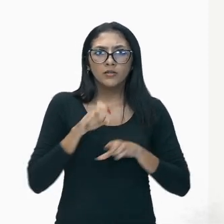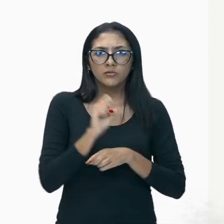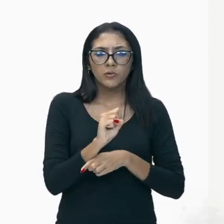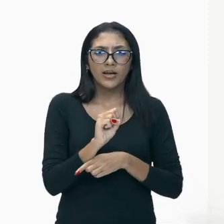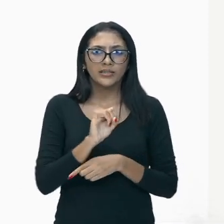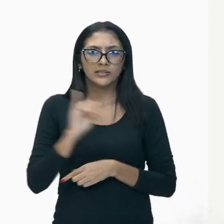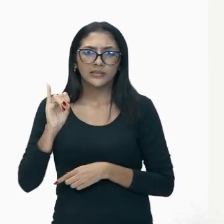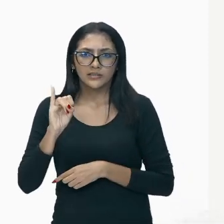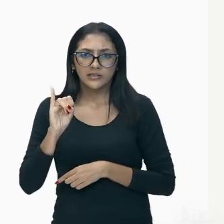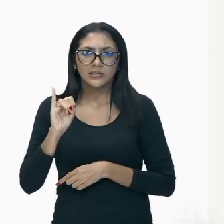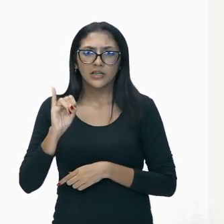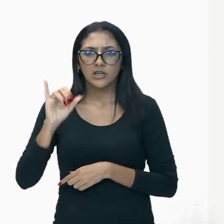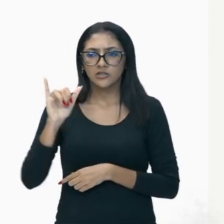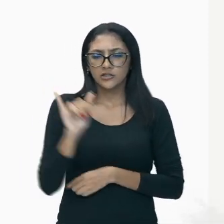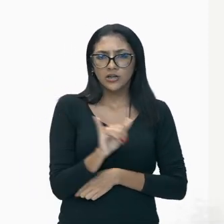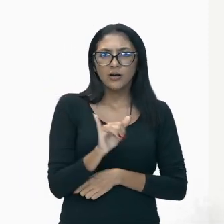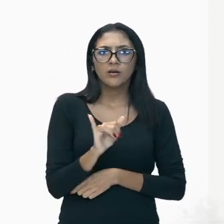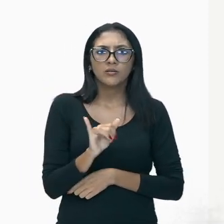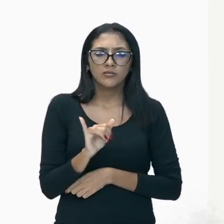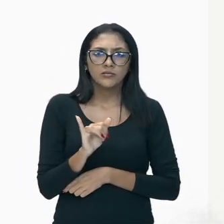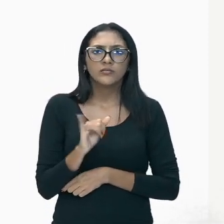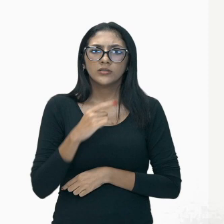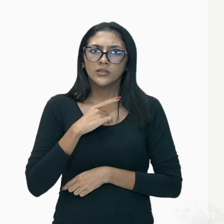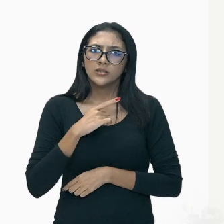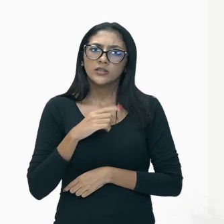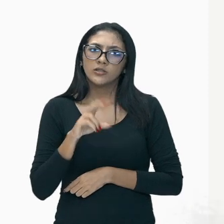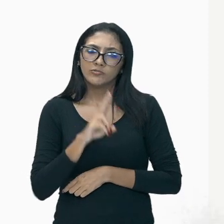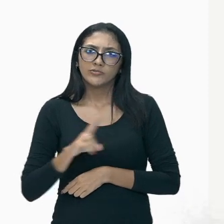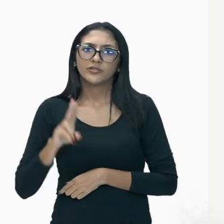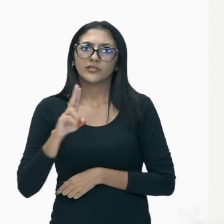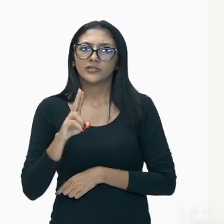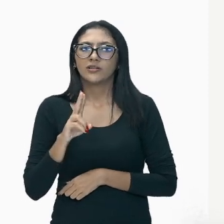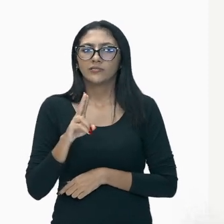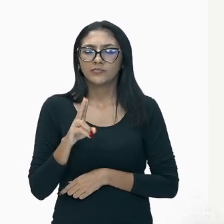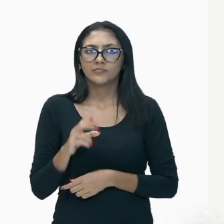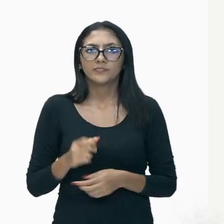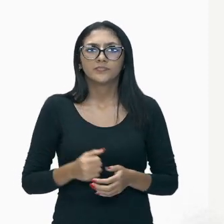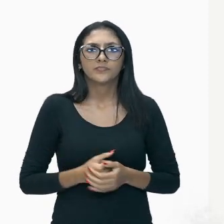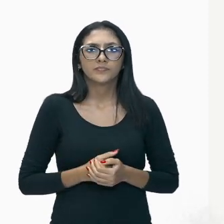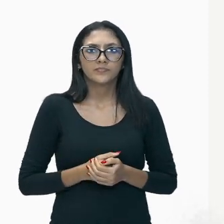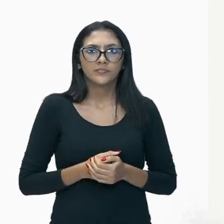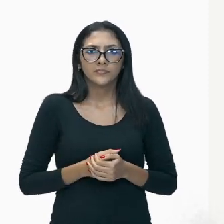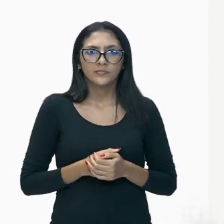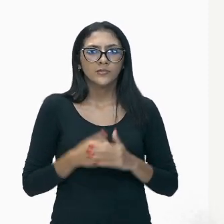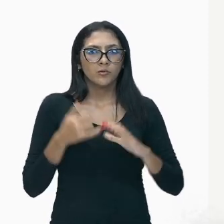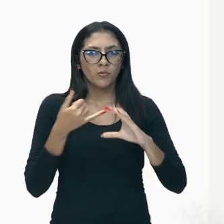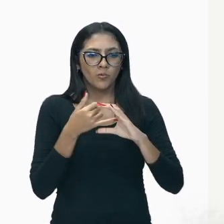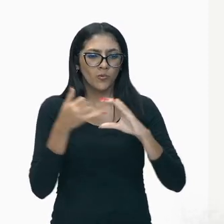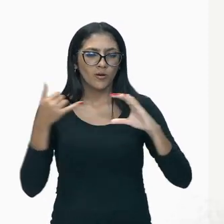internacional utiliza o joule para medir a energia.